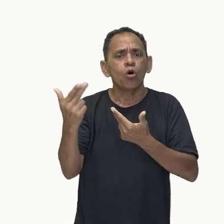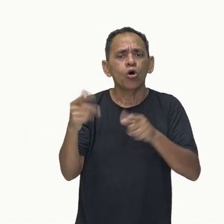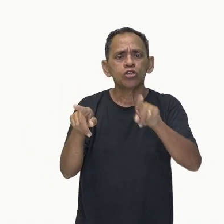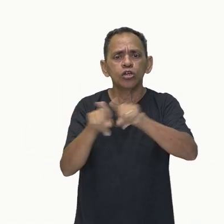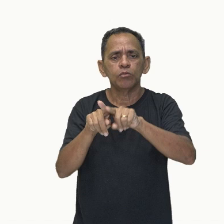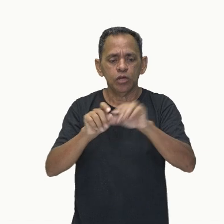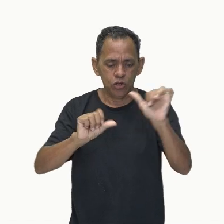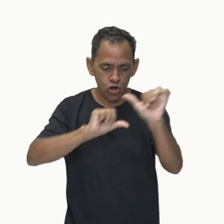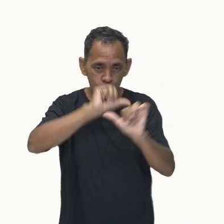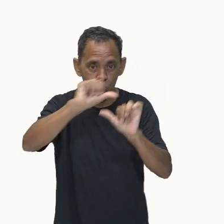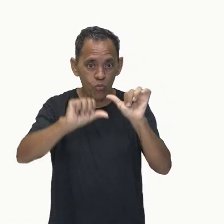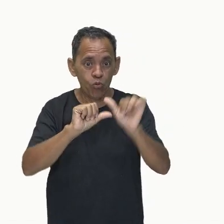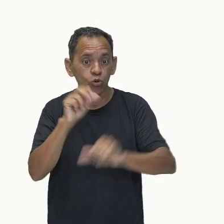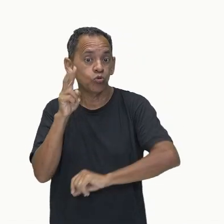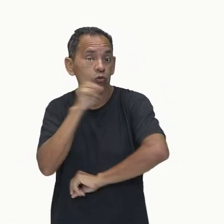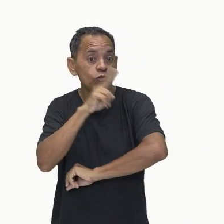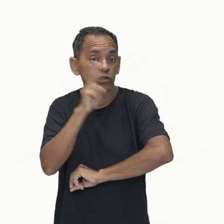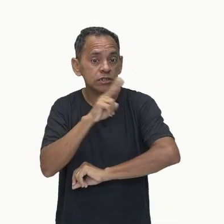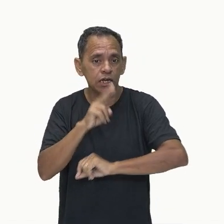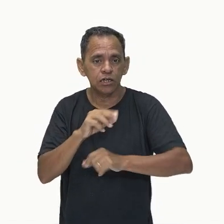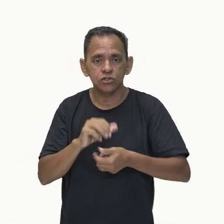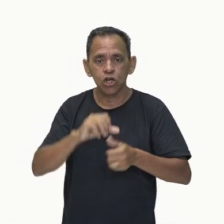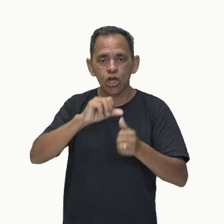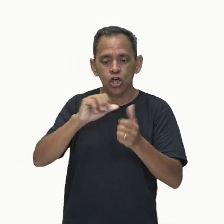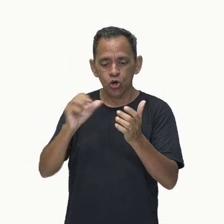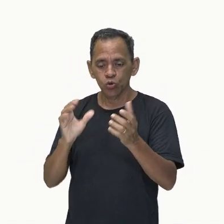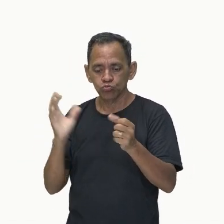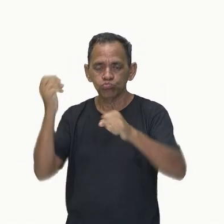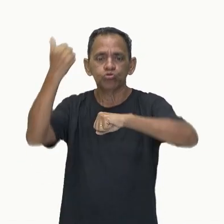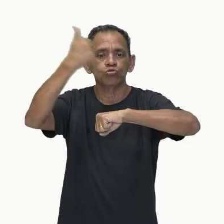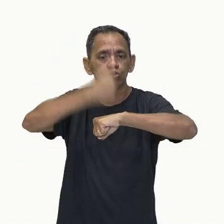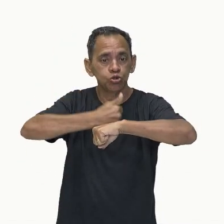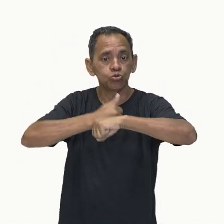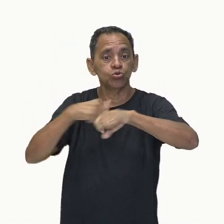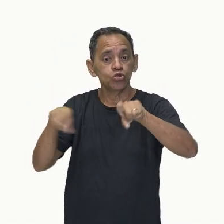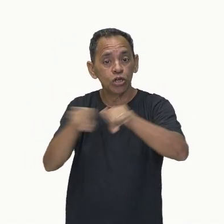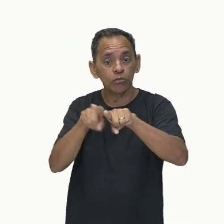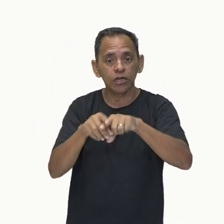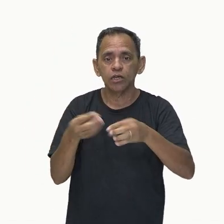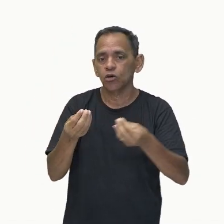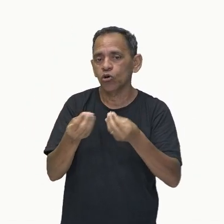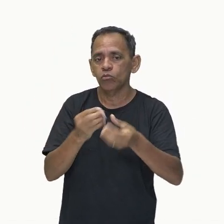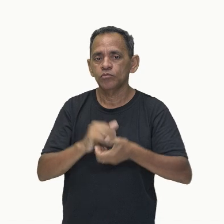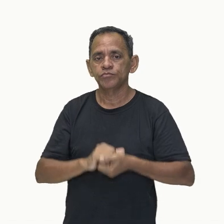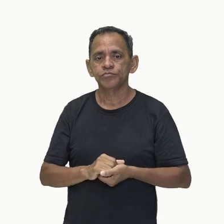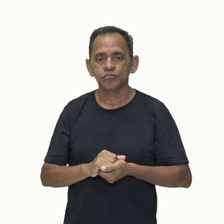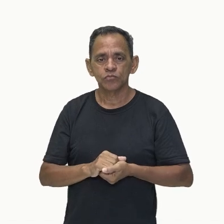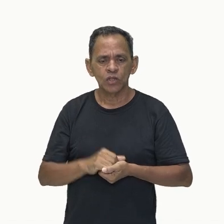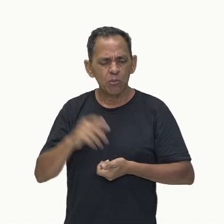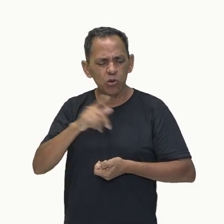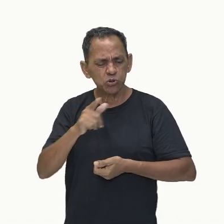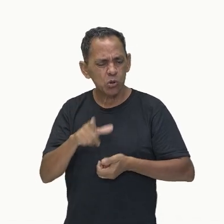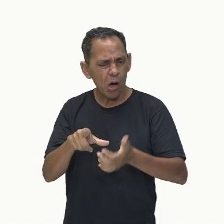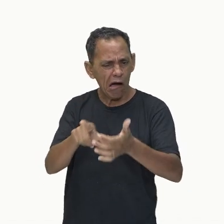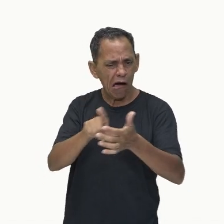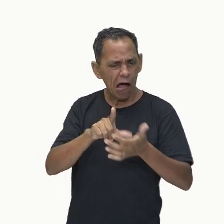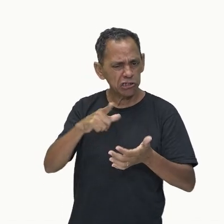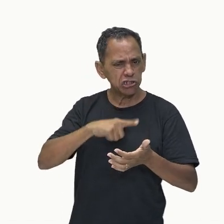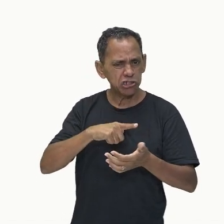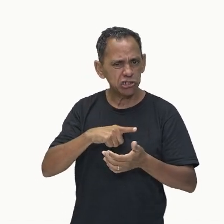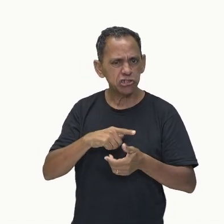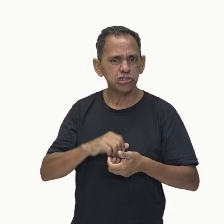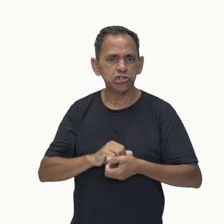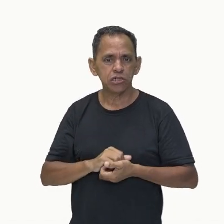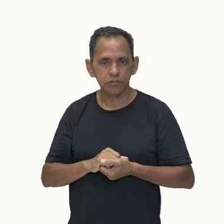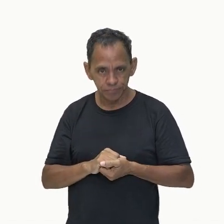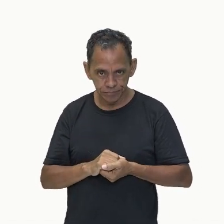com a velocidade. Olha aqui, ó. Professor, antes aqui do lado do T era um V, mas agora eu